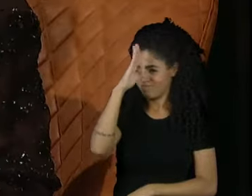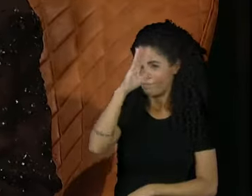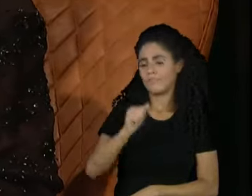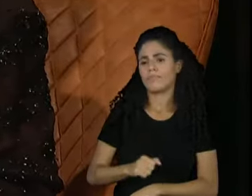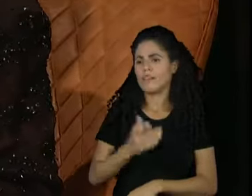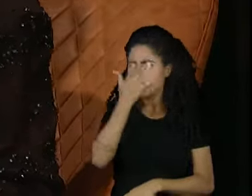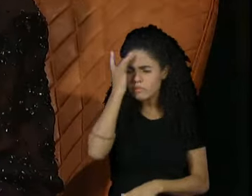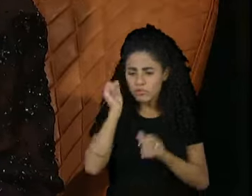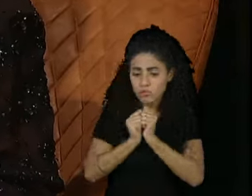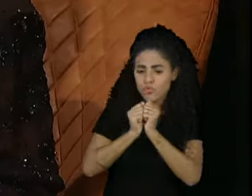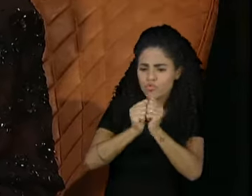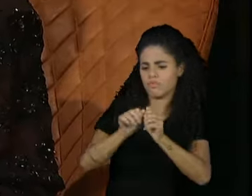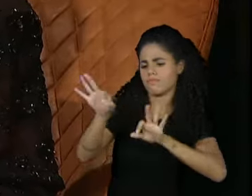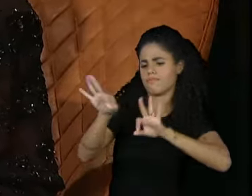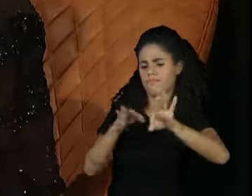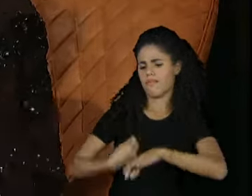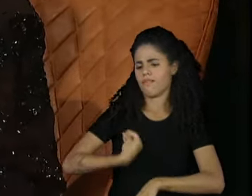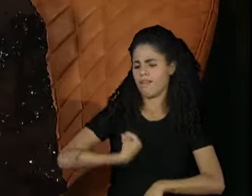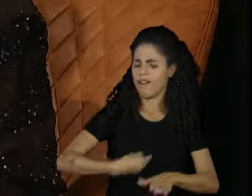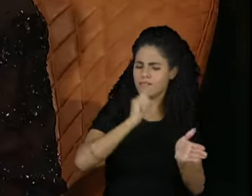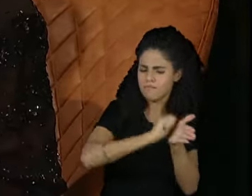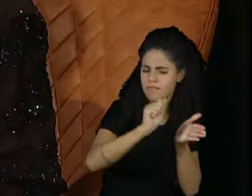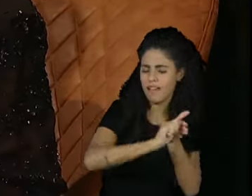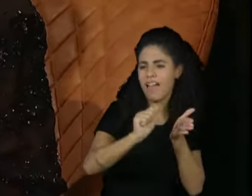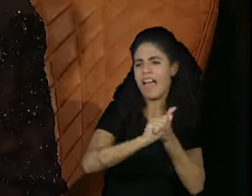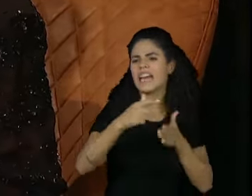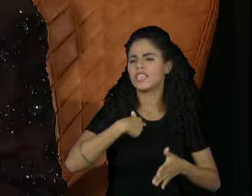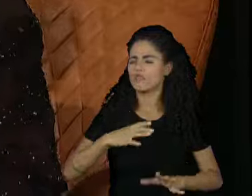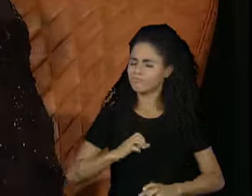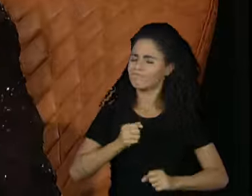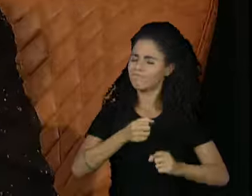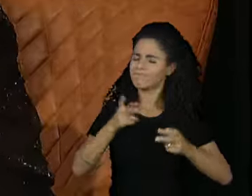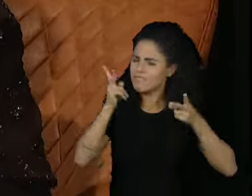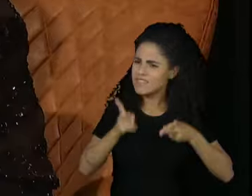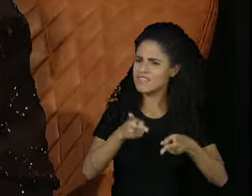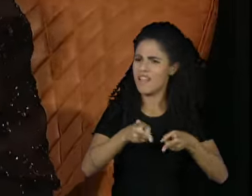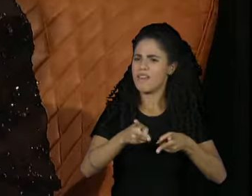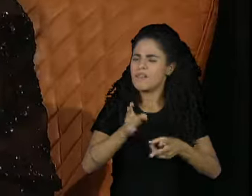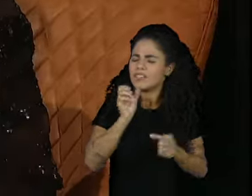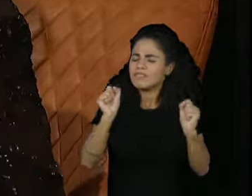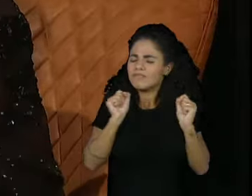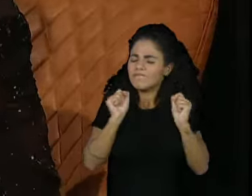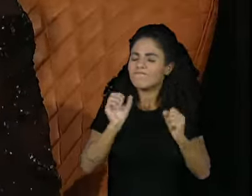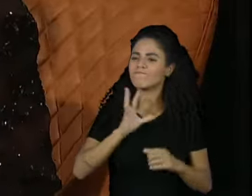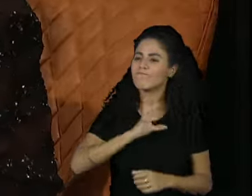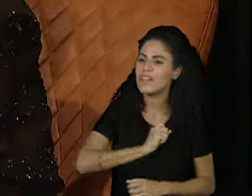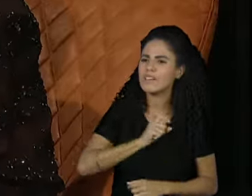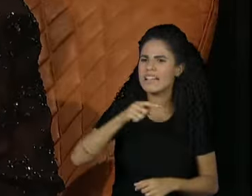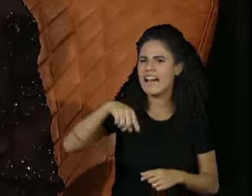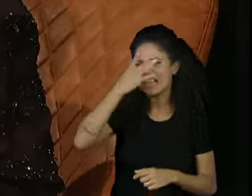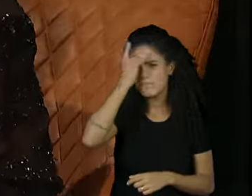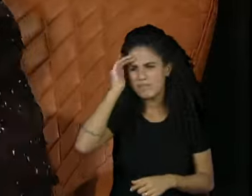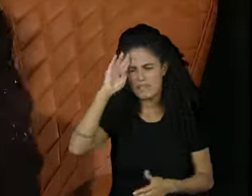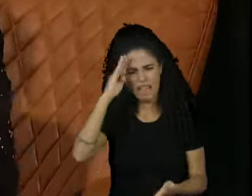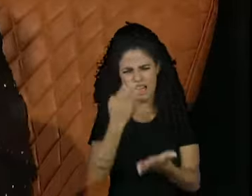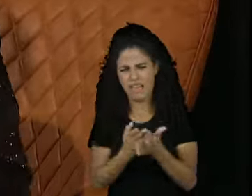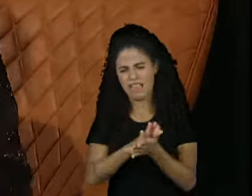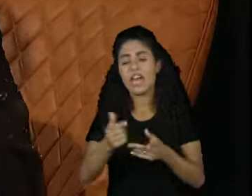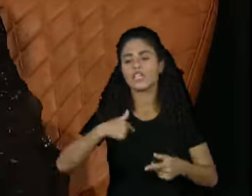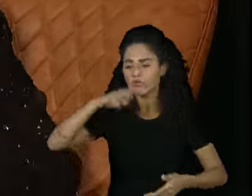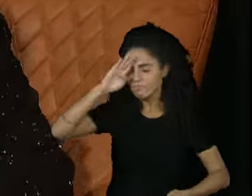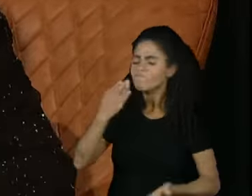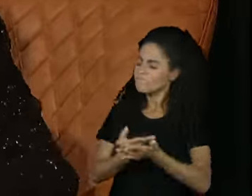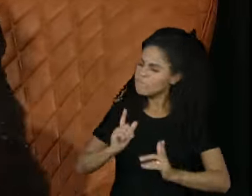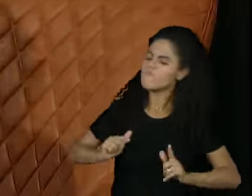que faça você, né? E eu sou corajosa, né? E eu adoro fazer aquilo que as pessoas não acreditam que eu vou fazer. Aí é que eu